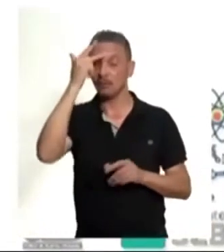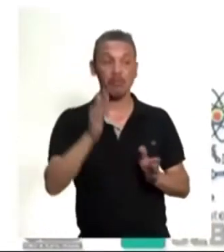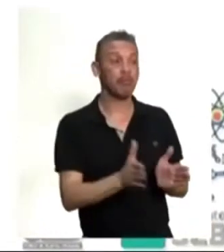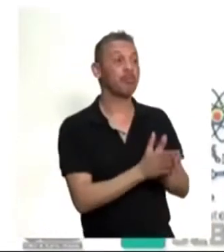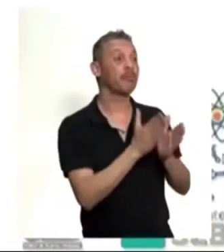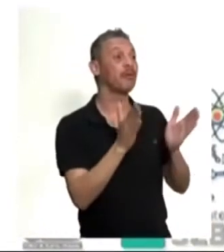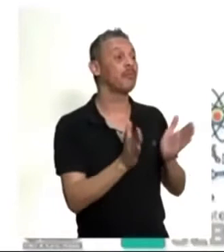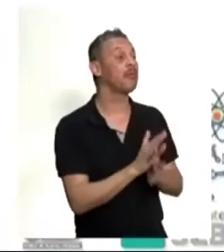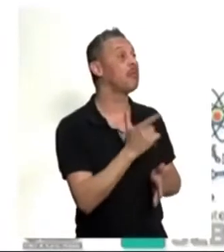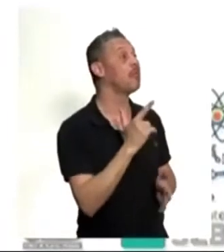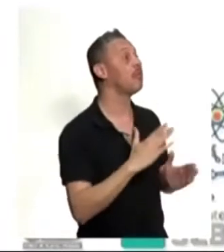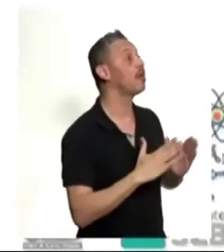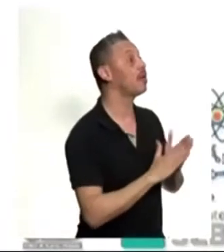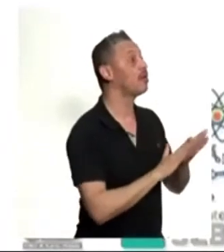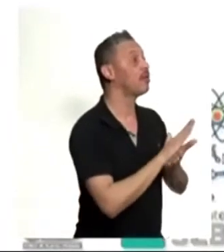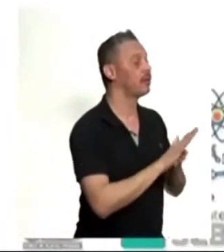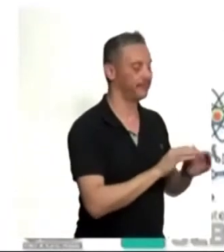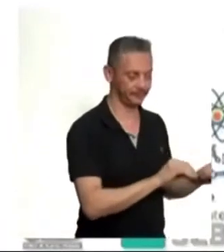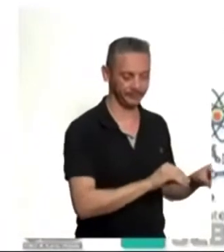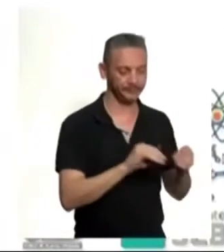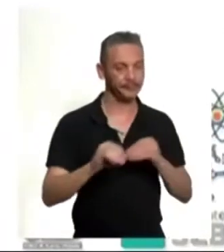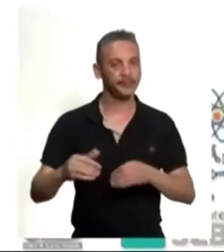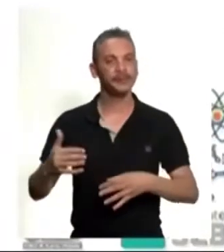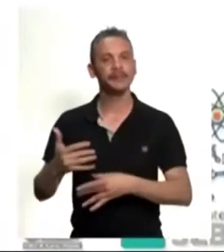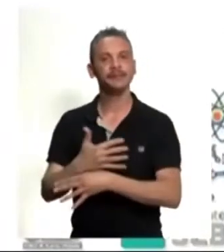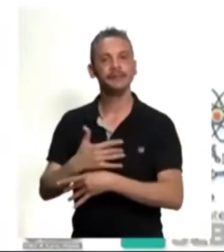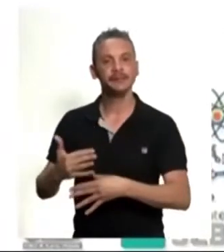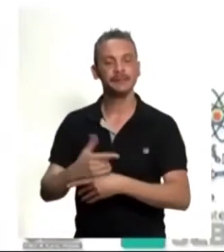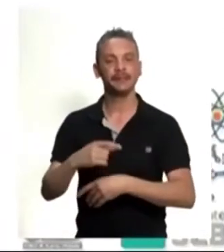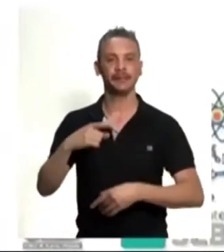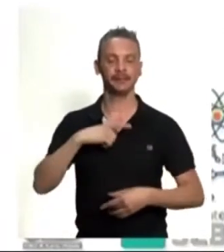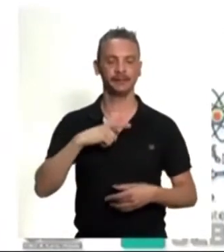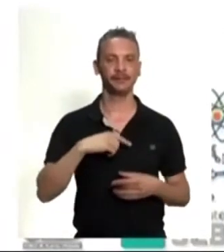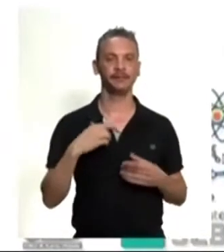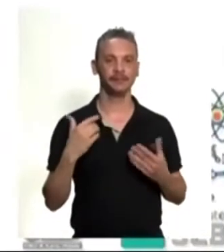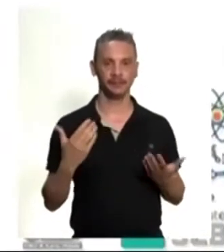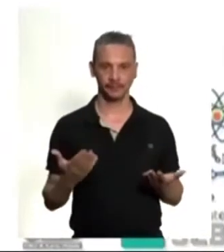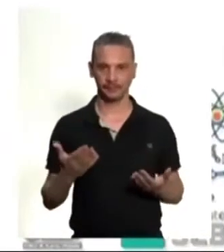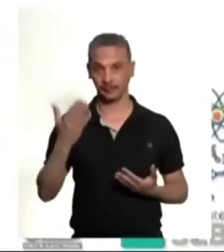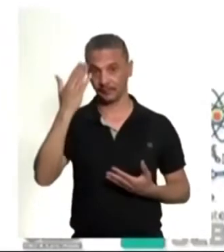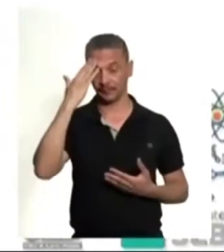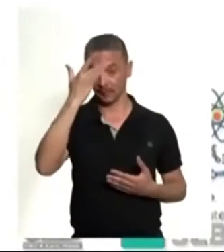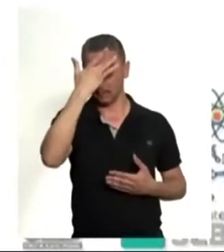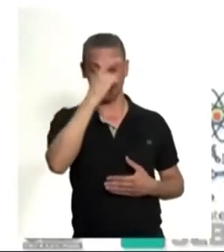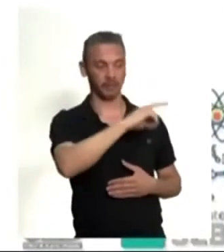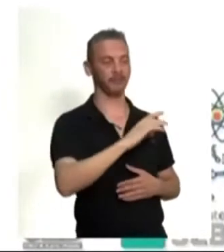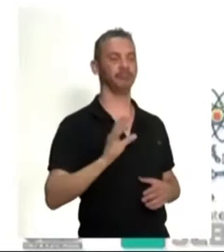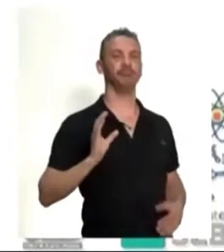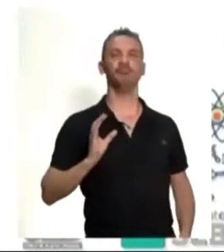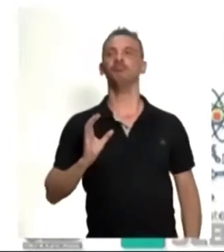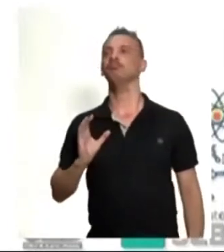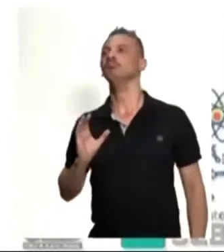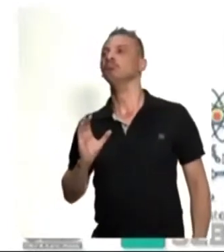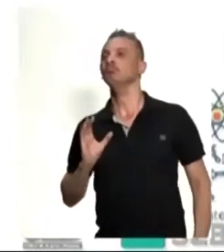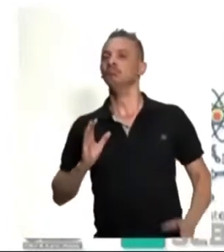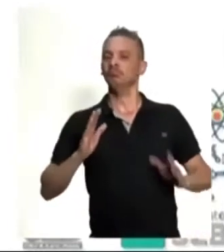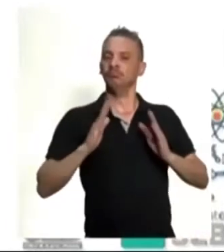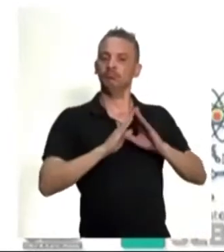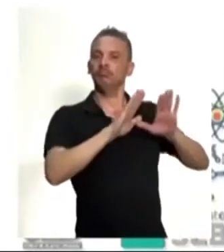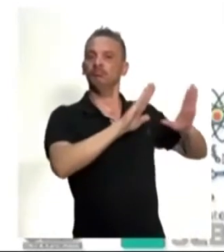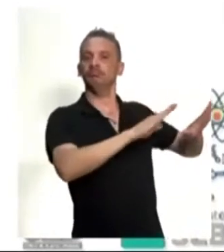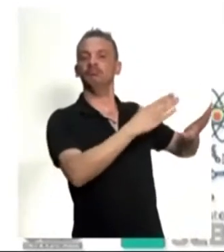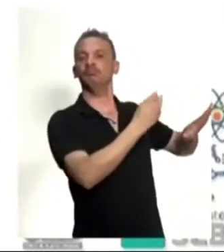acesso à terra. É a população que sofria com a concentração fundiária. Os grandes proprietários de terra continuam concentrando